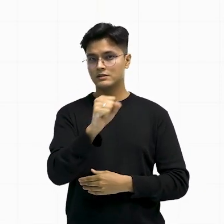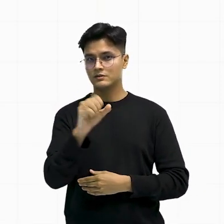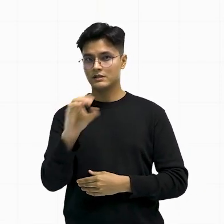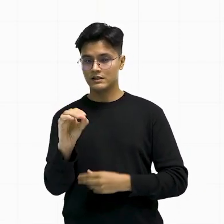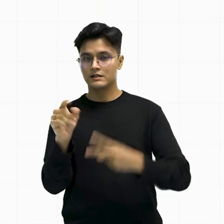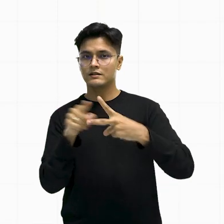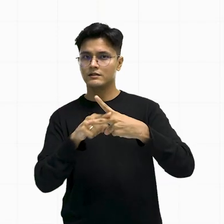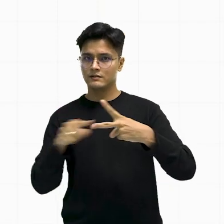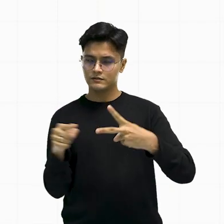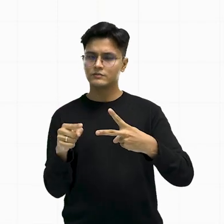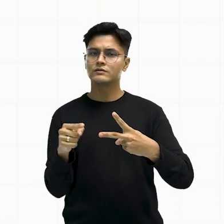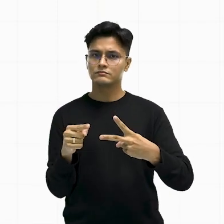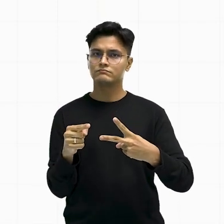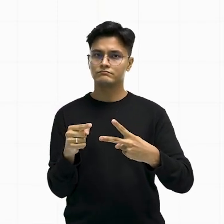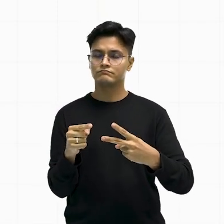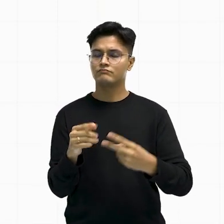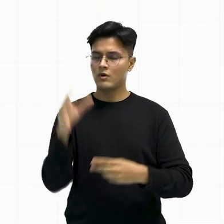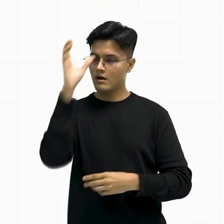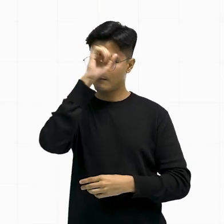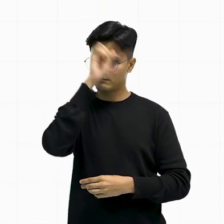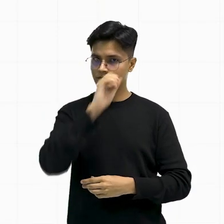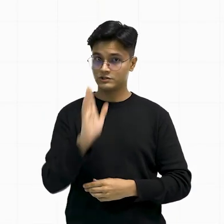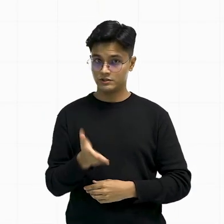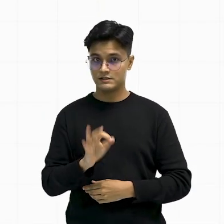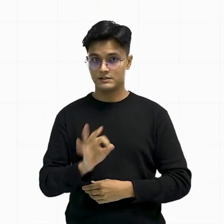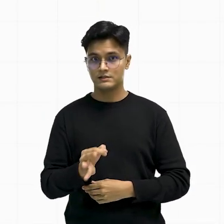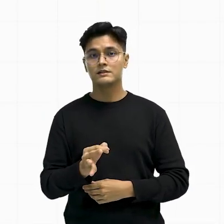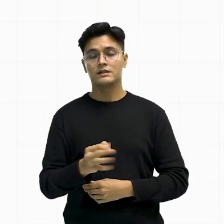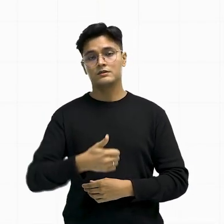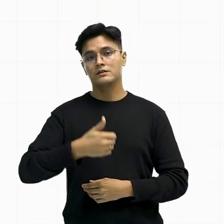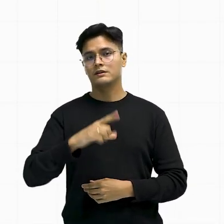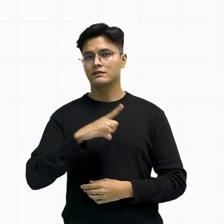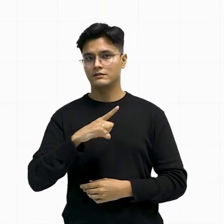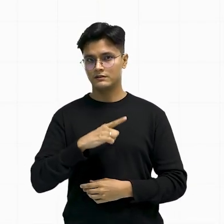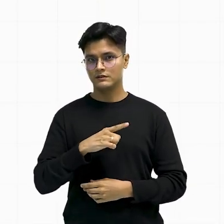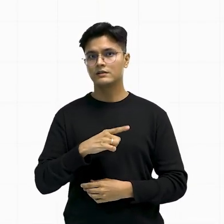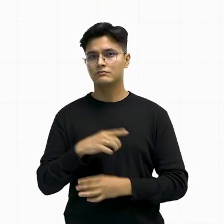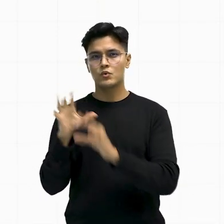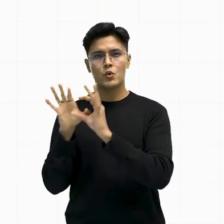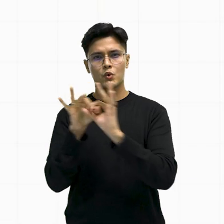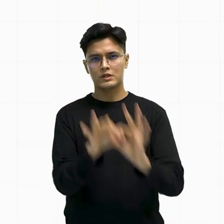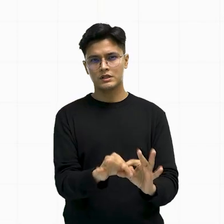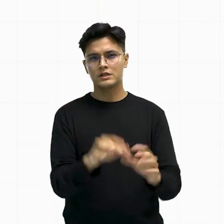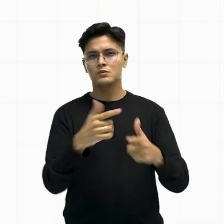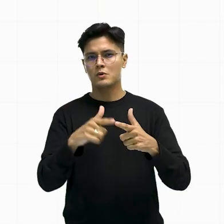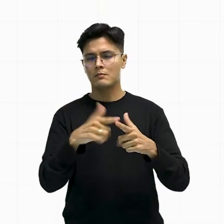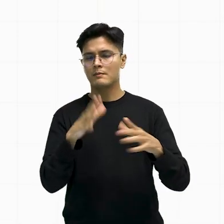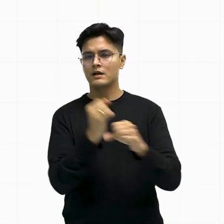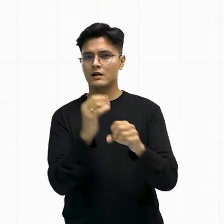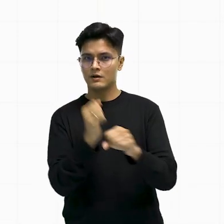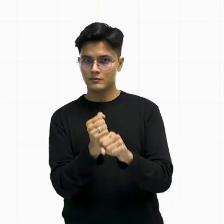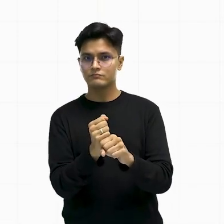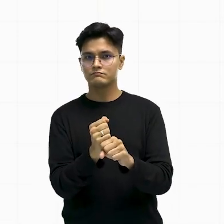já conversamos até aqui. E aí nós temos uma situação problema aqui para a gente analisar. Veja.